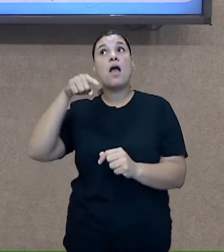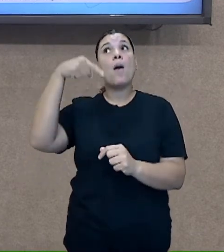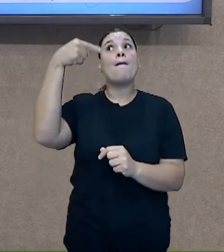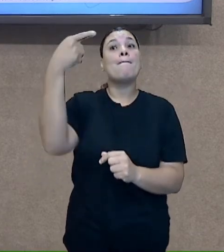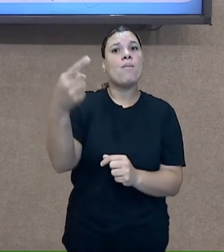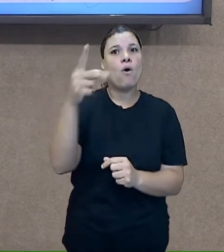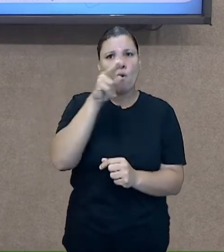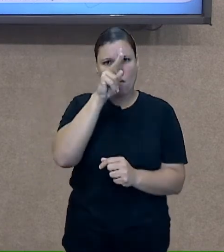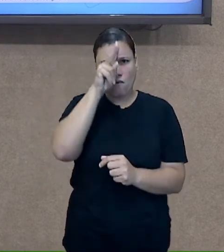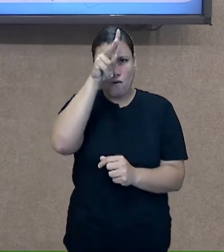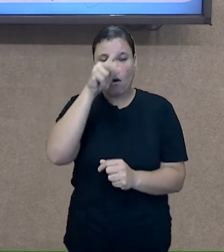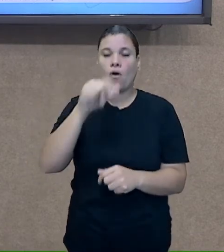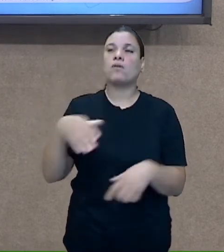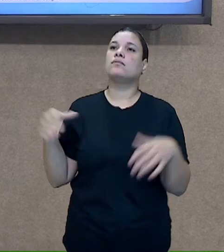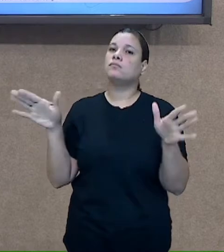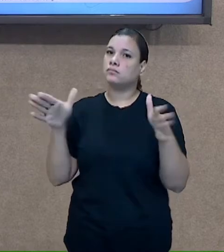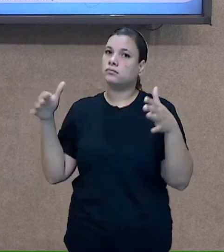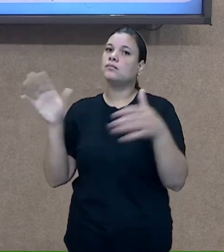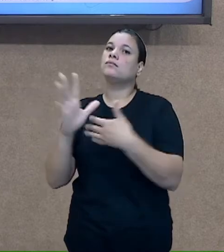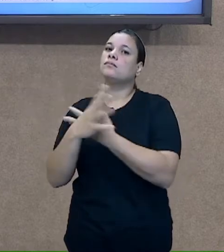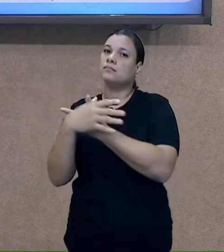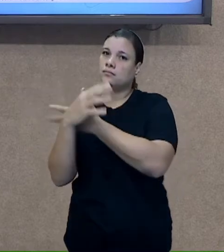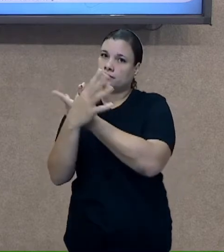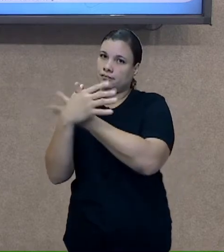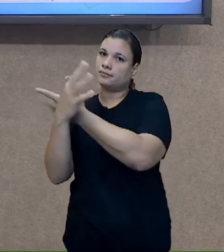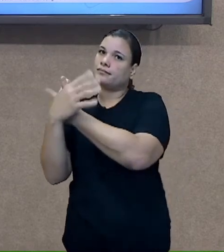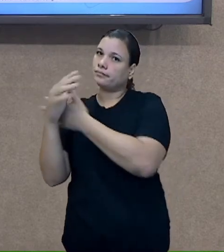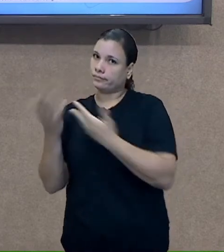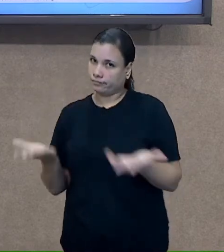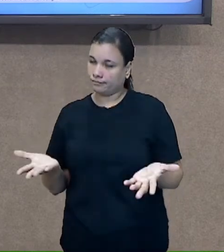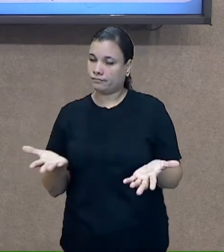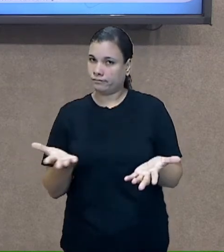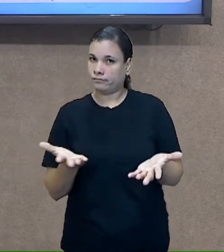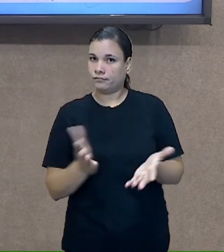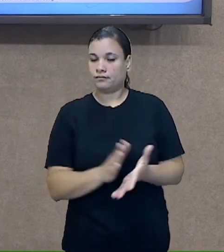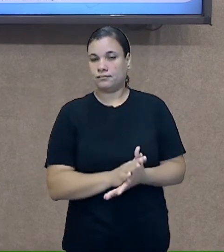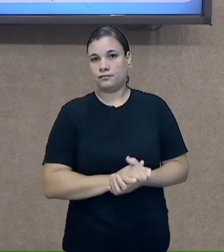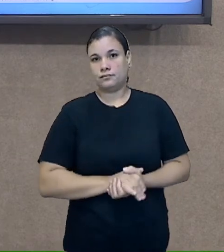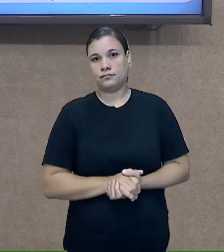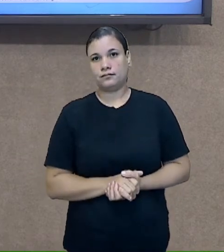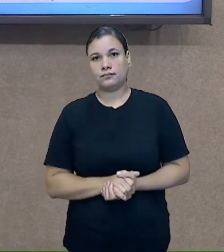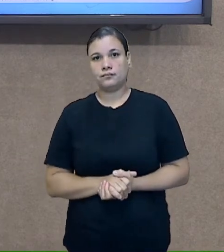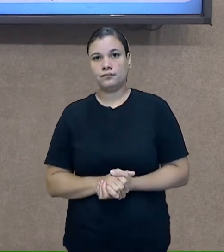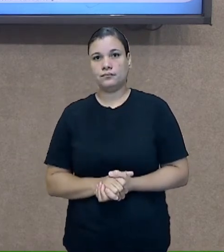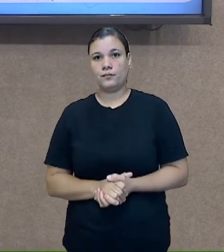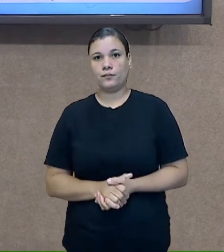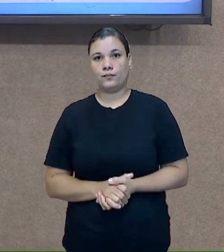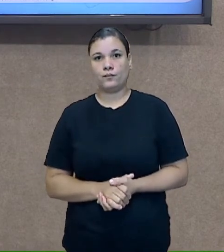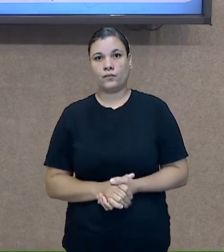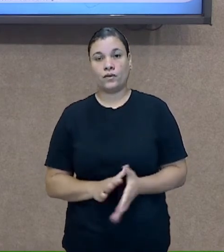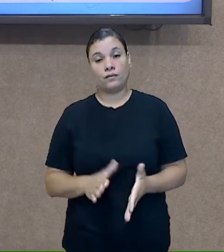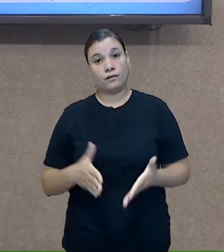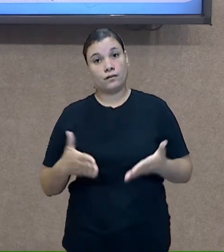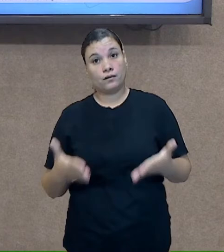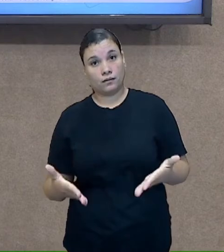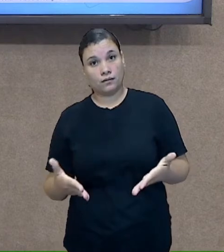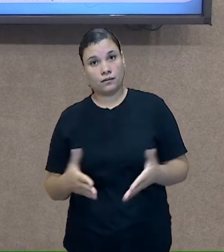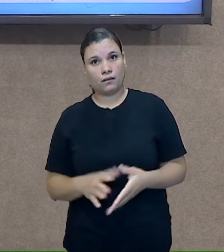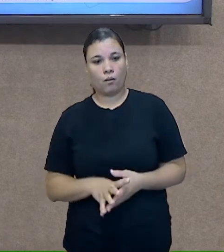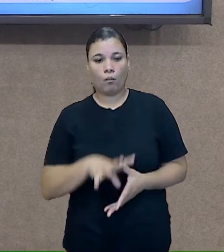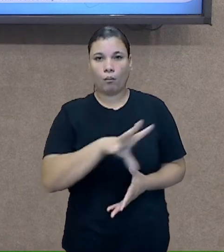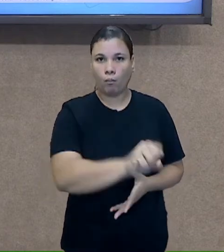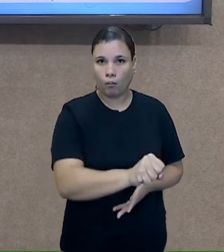fato e fica falando que ela morreu. E ela não morreu. Ela só liberou o exoesqueleto que não cabia mais nela. Então,